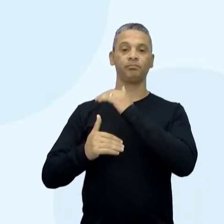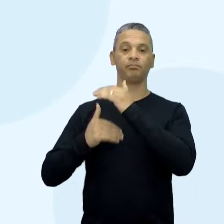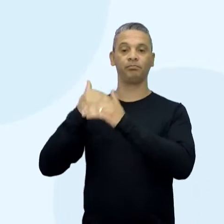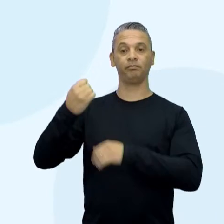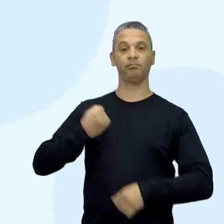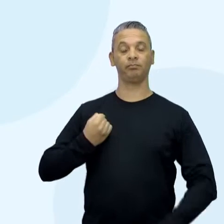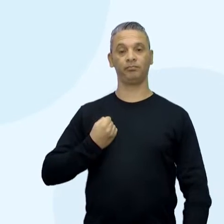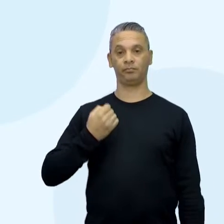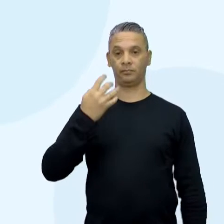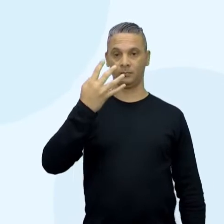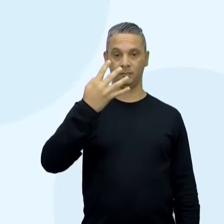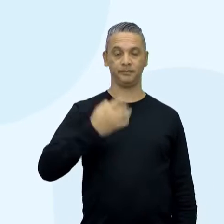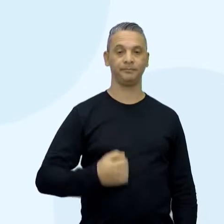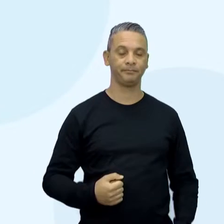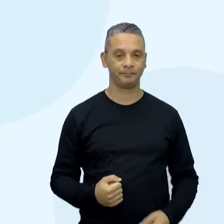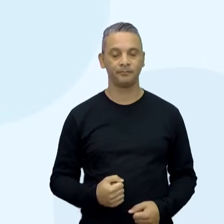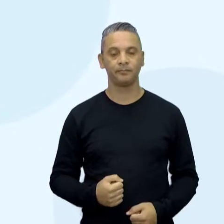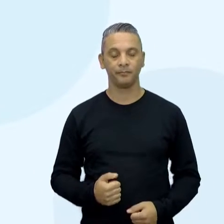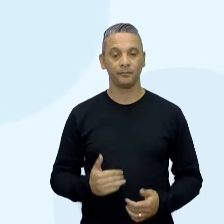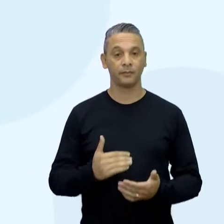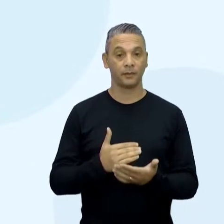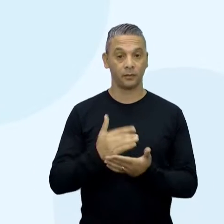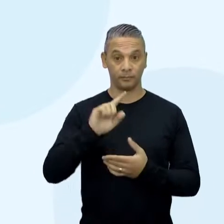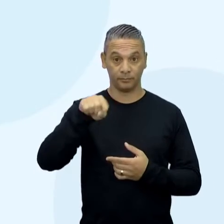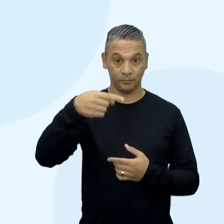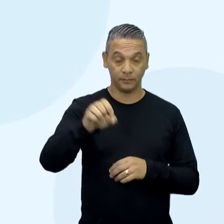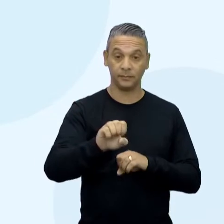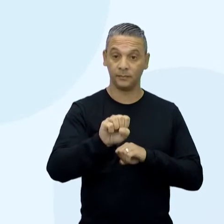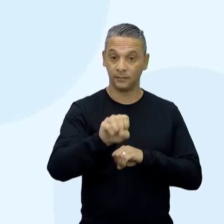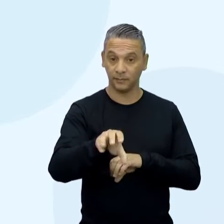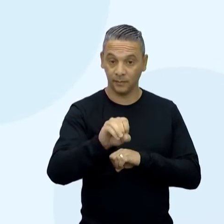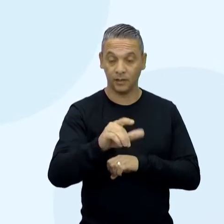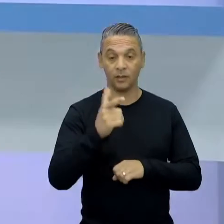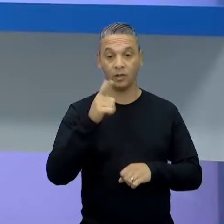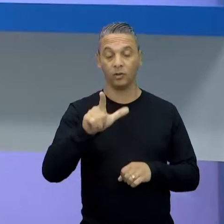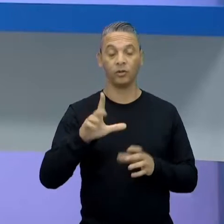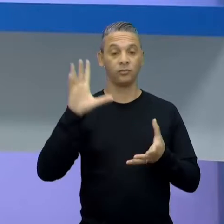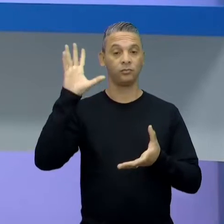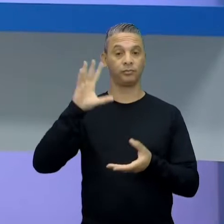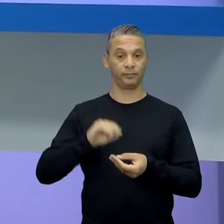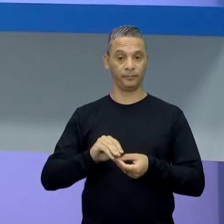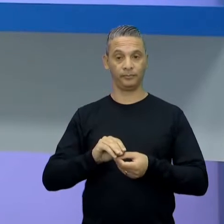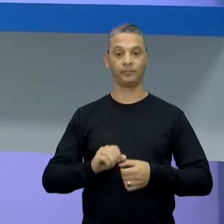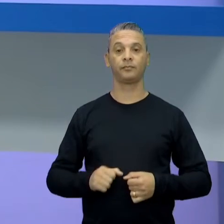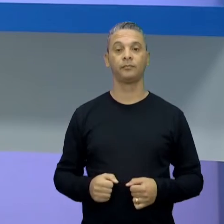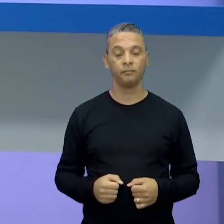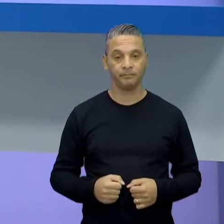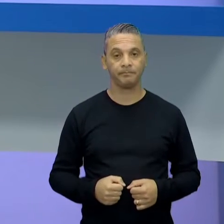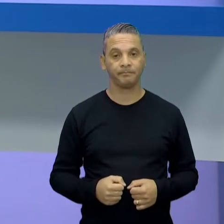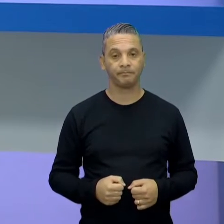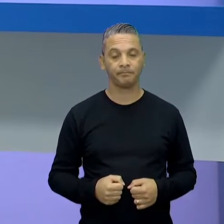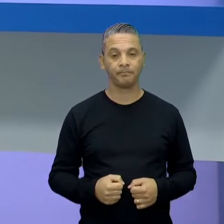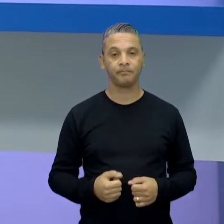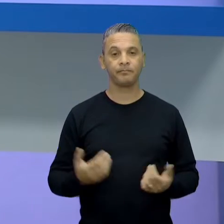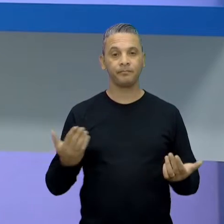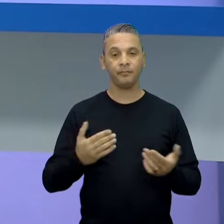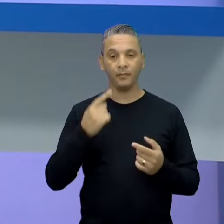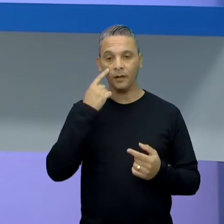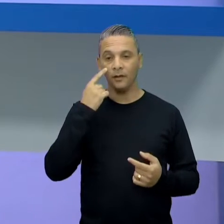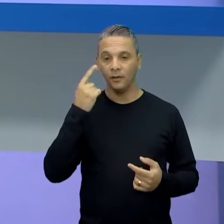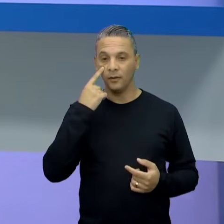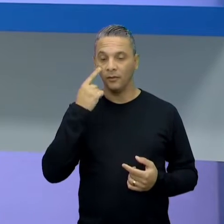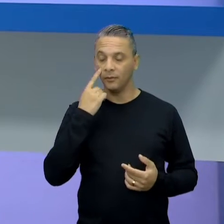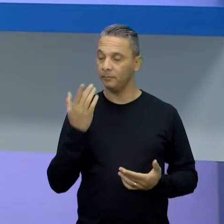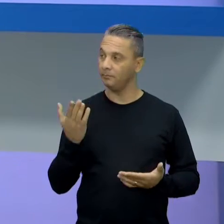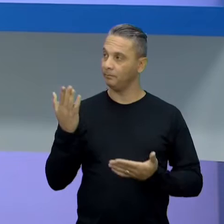desenvolvimento 4, tá? Então, a partir da próxima aula, a gente já vai ter as nossas sistematizações. Então, vamos dar uma olhadinha na